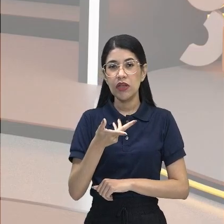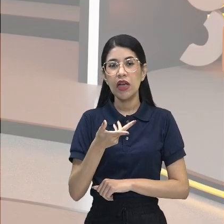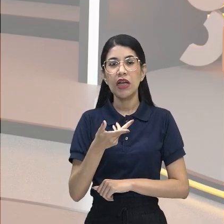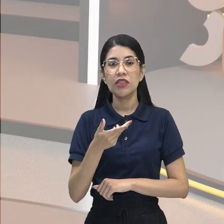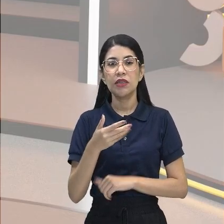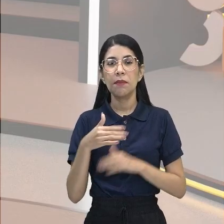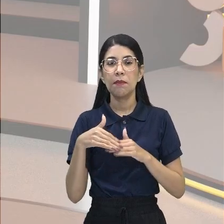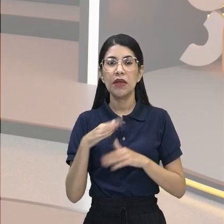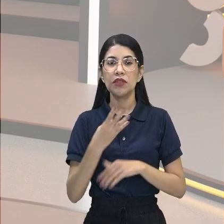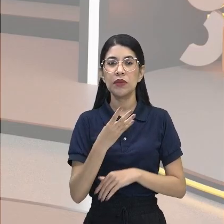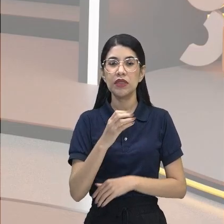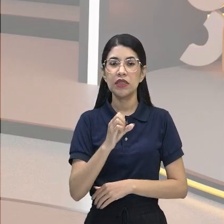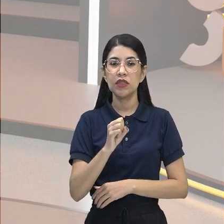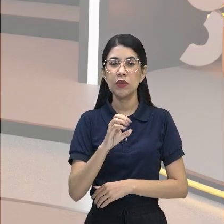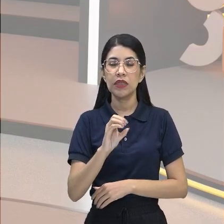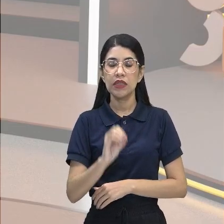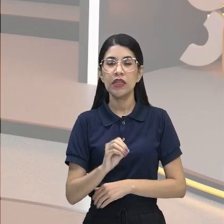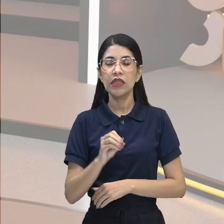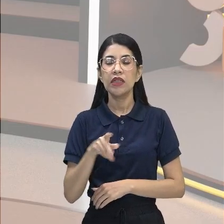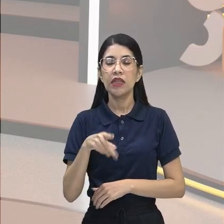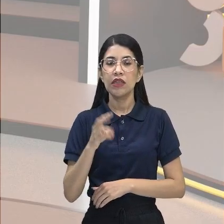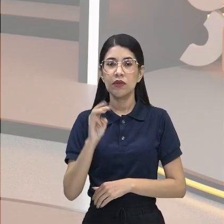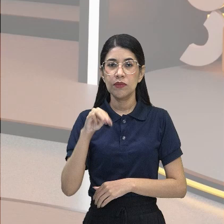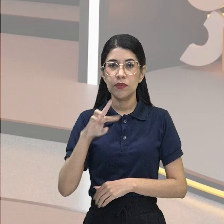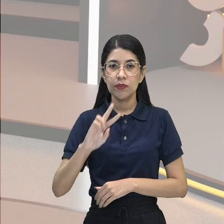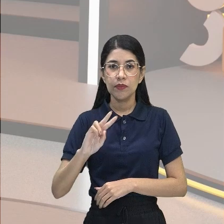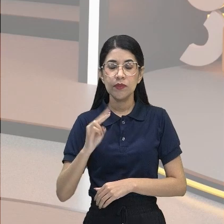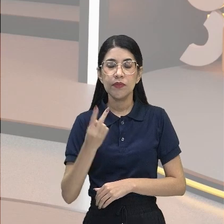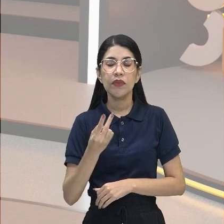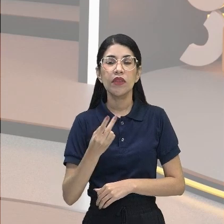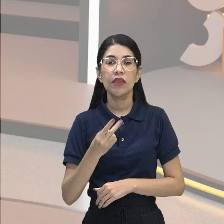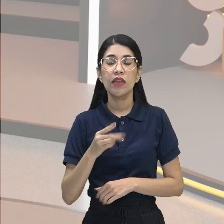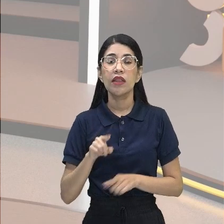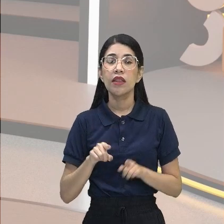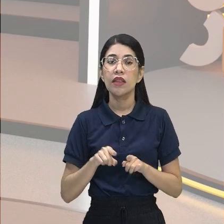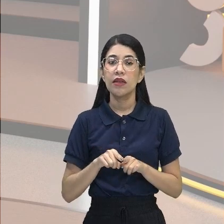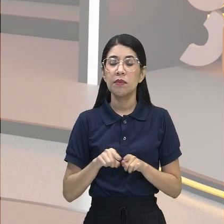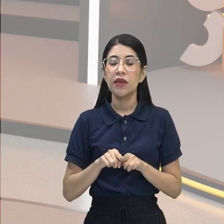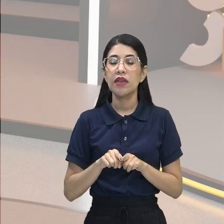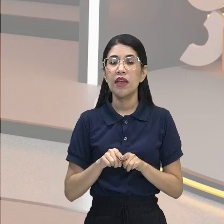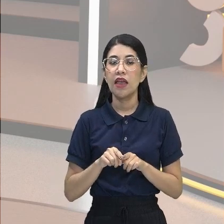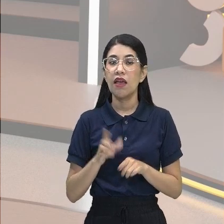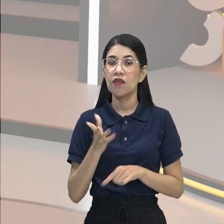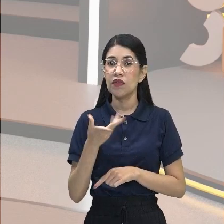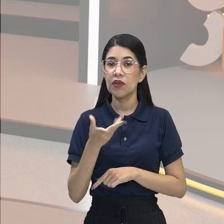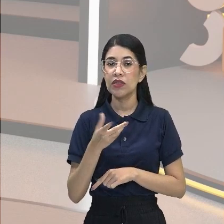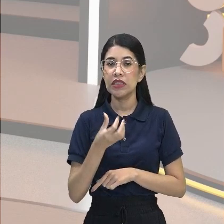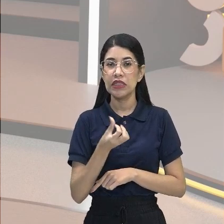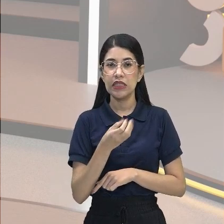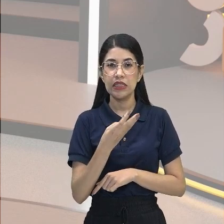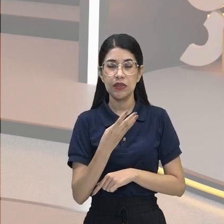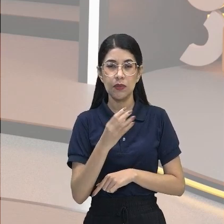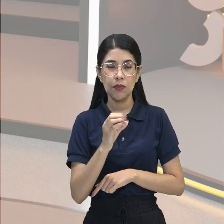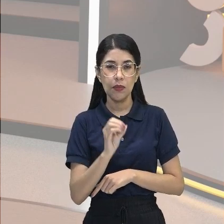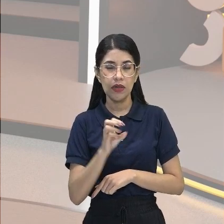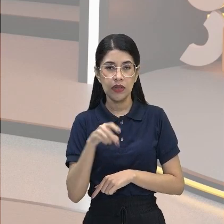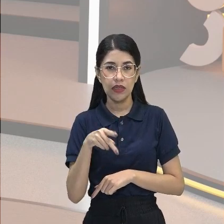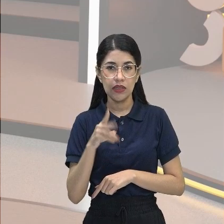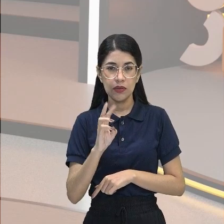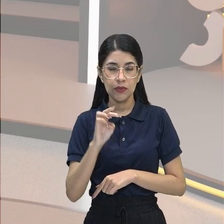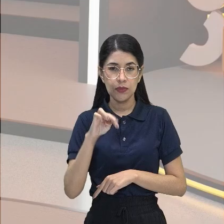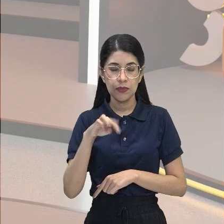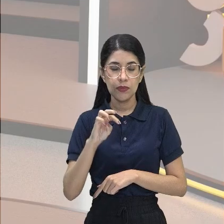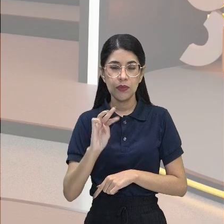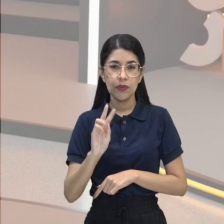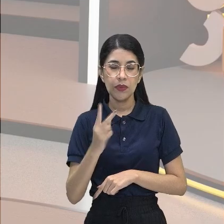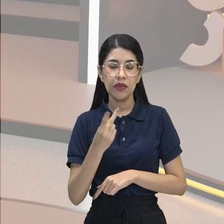480, 640 km por hora, e já é nessa velocidade, né, de 640 km por hora que os